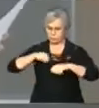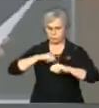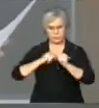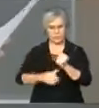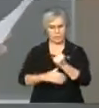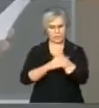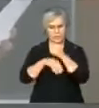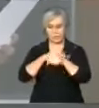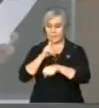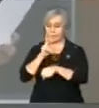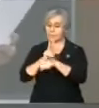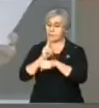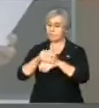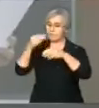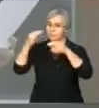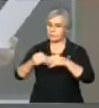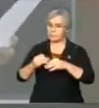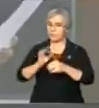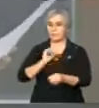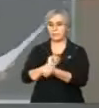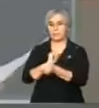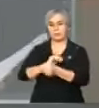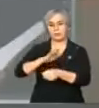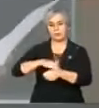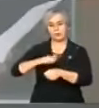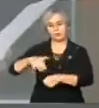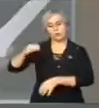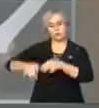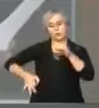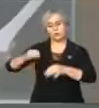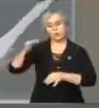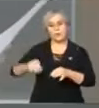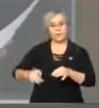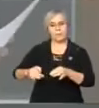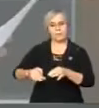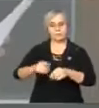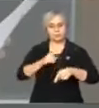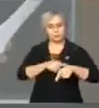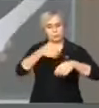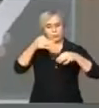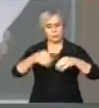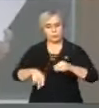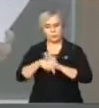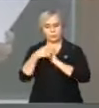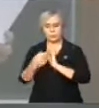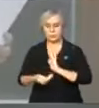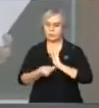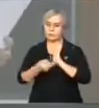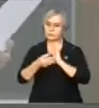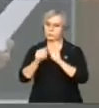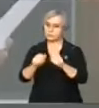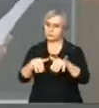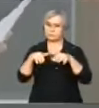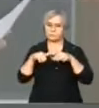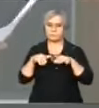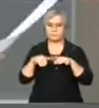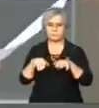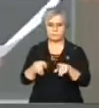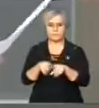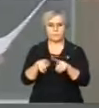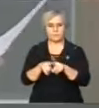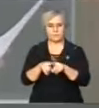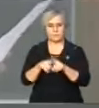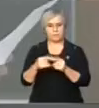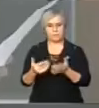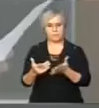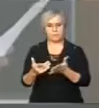da defesa e do julgamento, nas instâncias próprias do Parlamento, da Câmara Federal, e que a